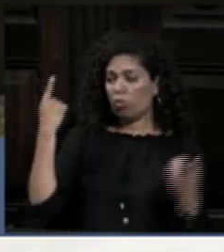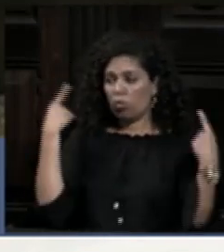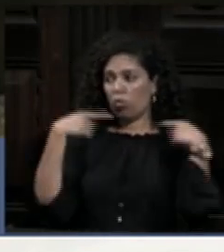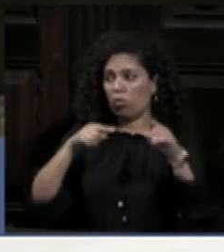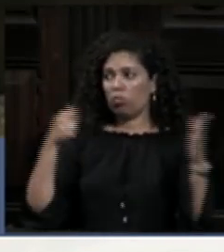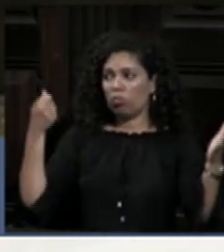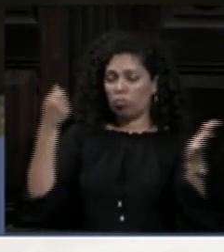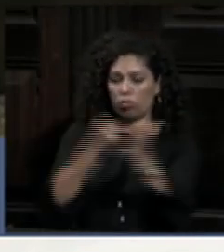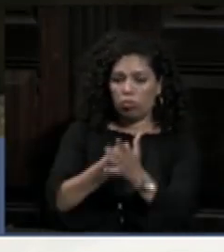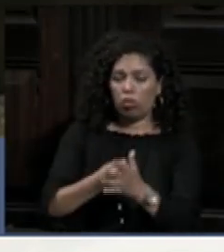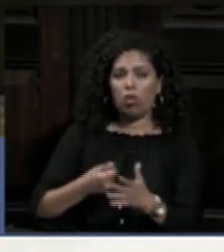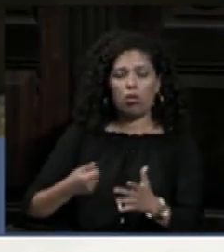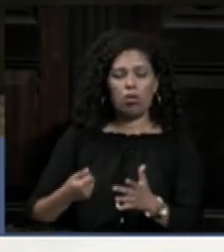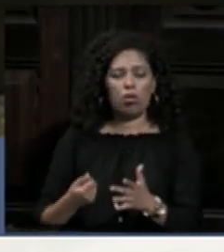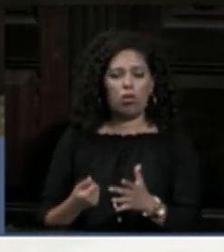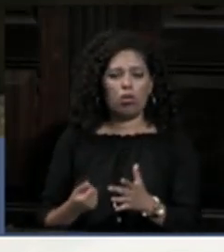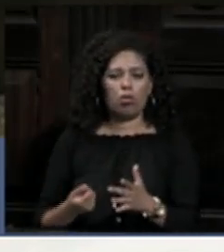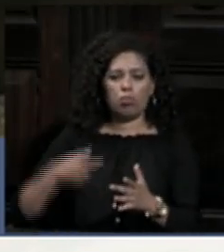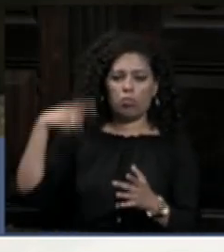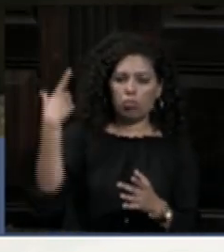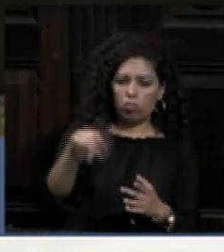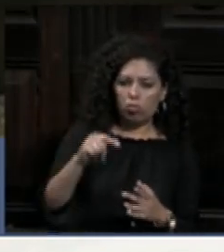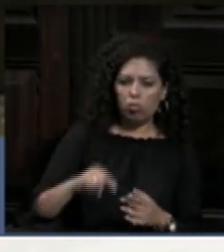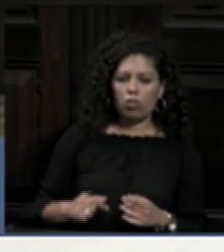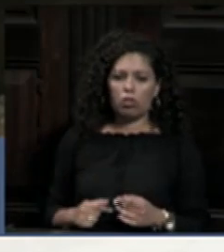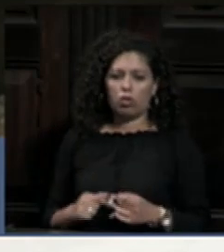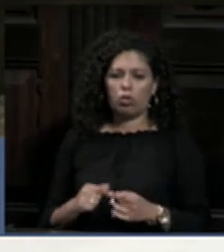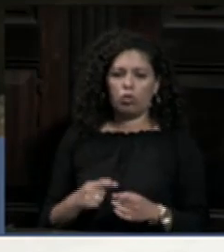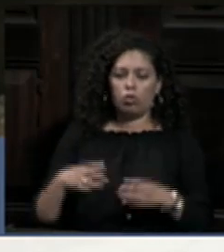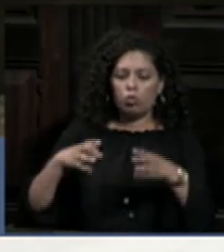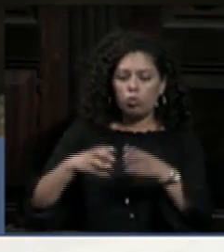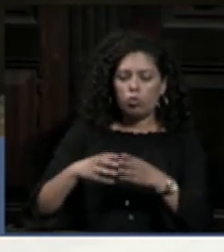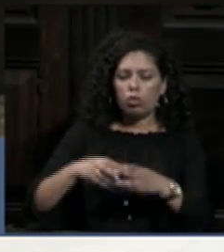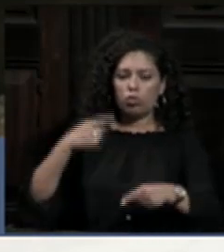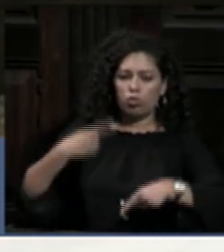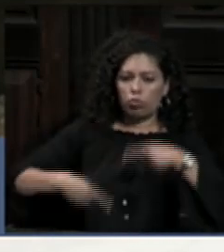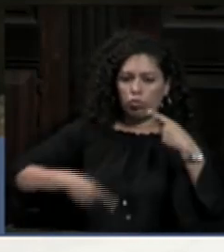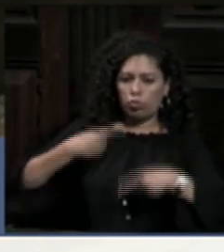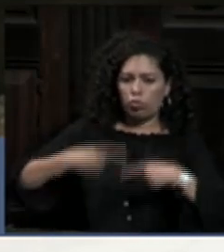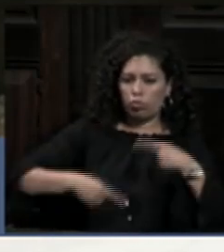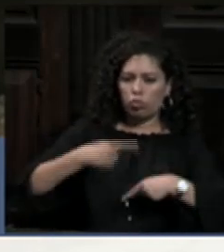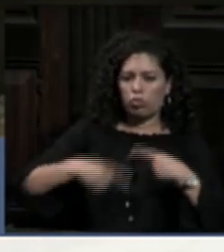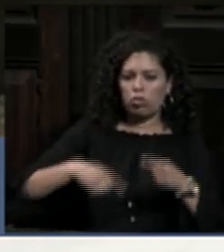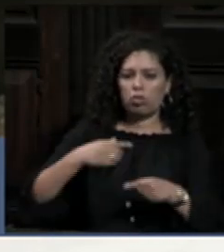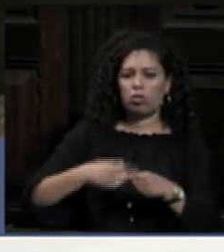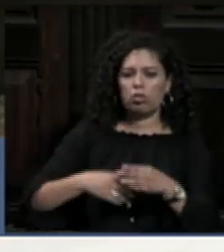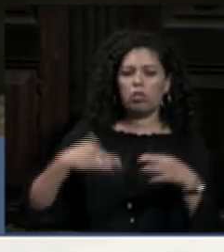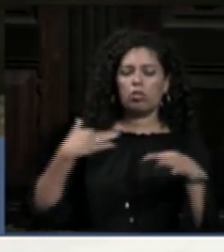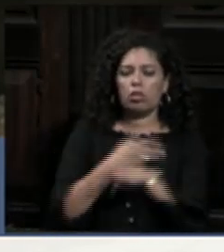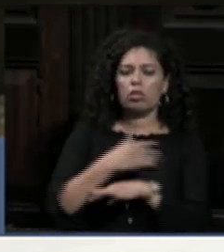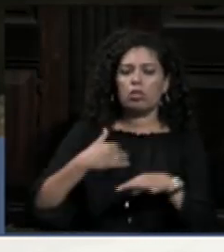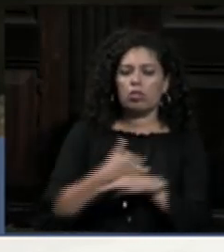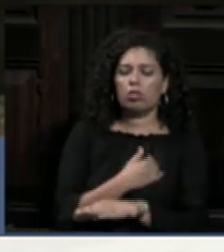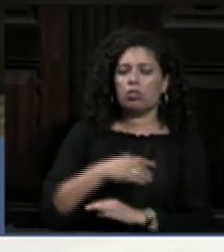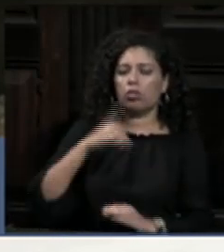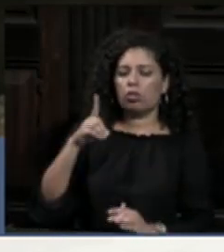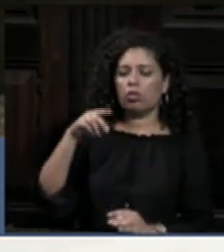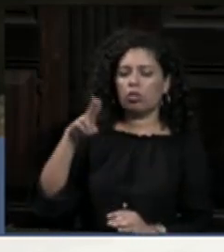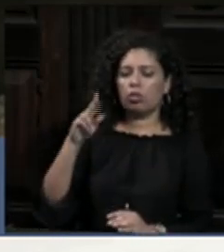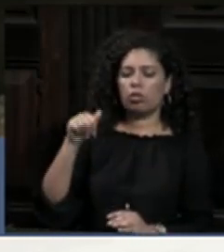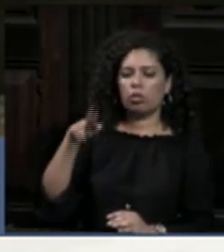durante uma audiência no juizado especial criminal de duque de caxias é inaceitável que